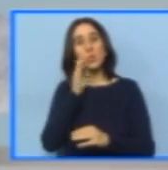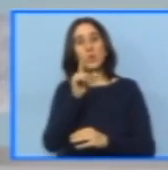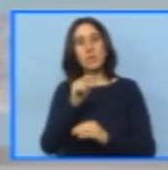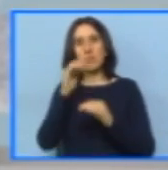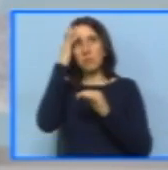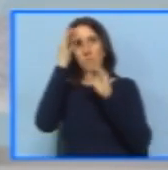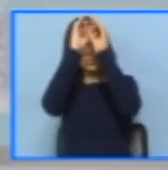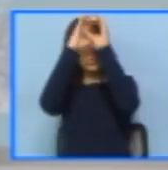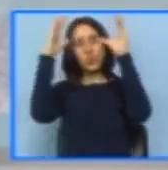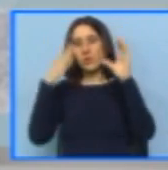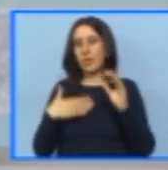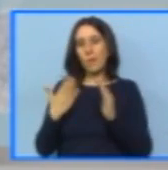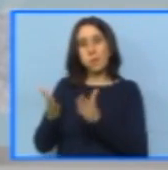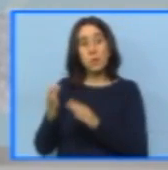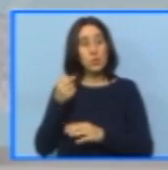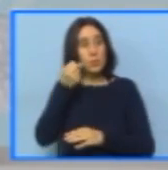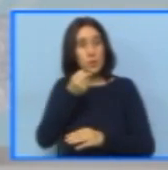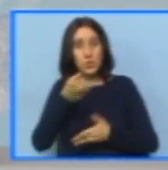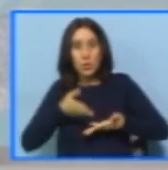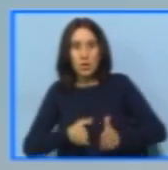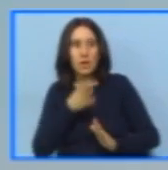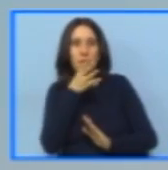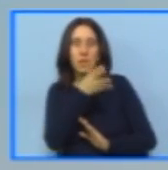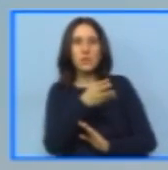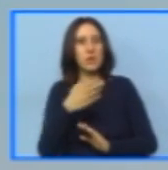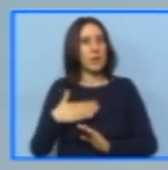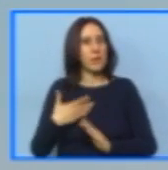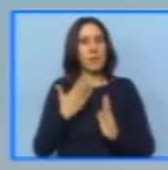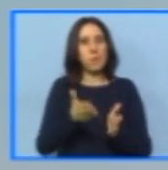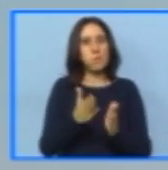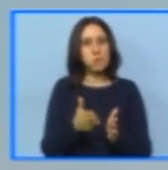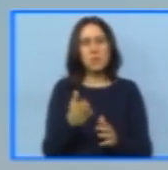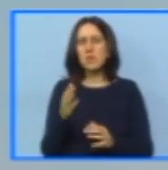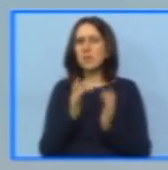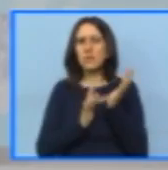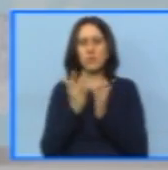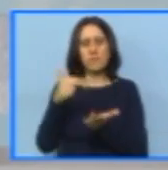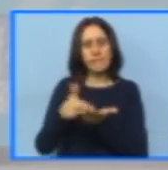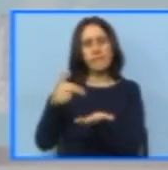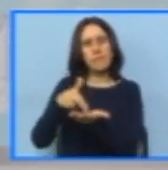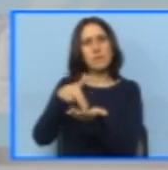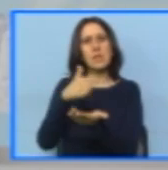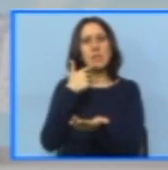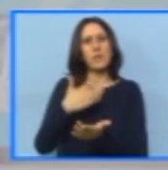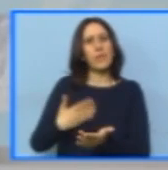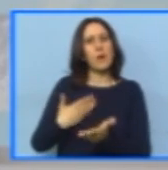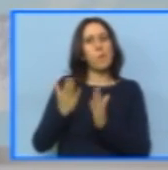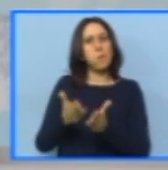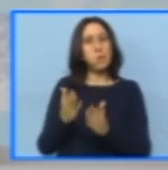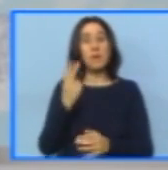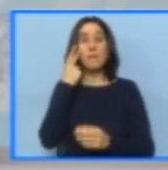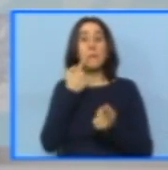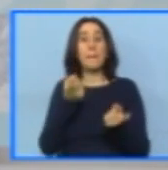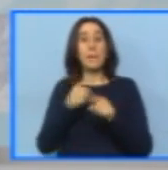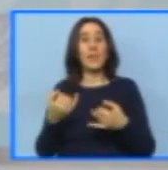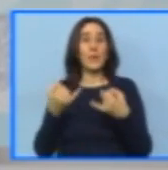quando Jesus nasceu: não tenhais medo. Depois está sempre a aparecer, Jesus está sempre a dizer: não tenhais medo, não tenhais medo. E depois da ressurreição,